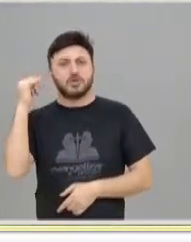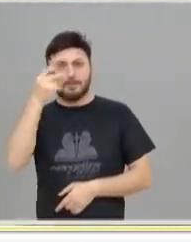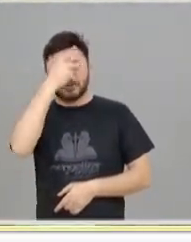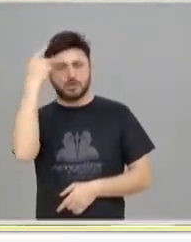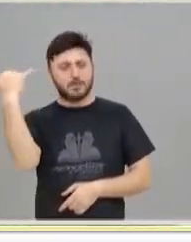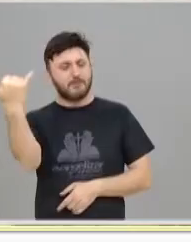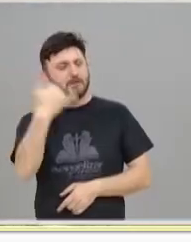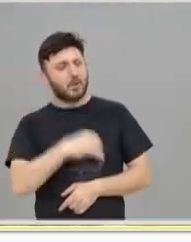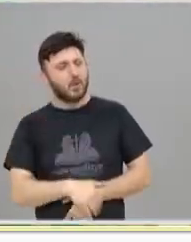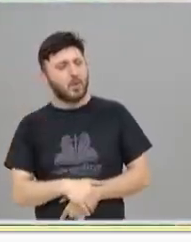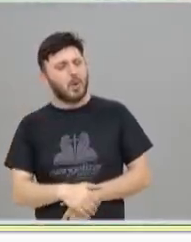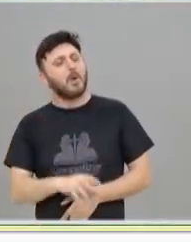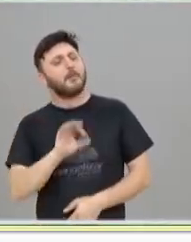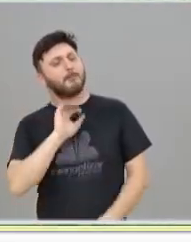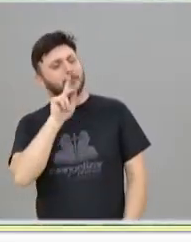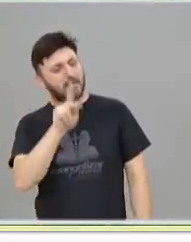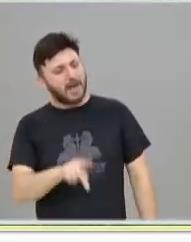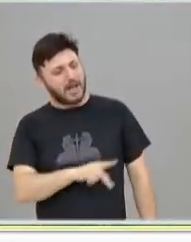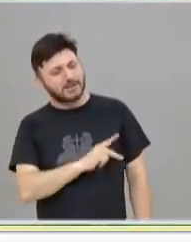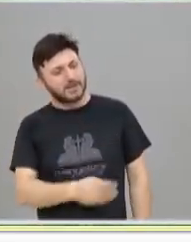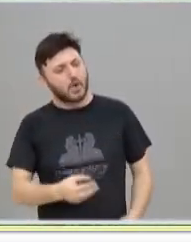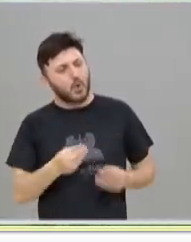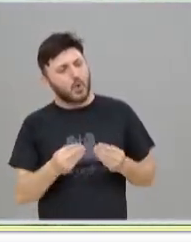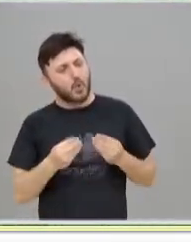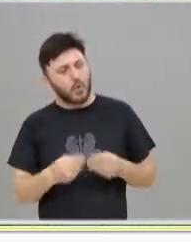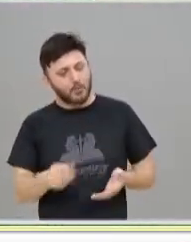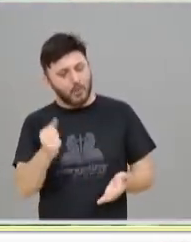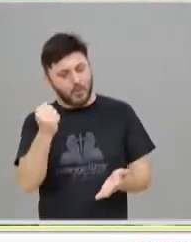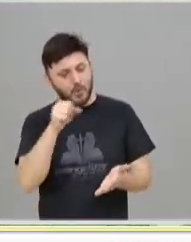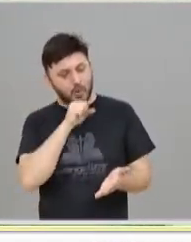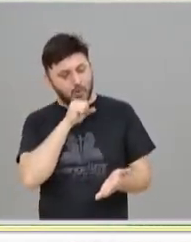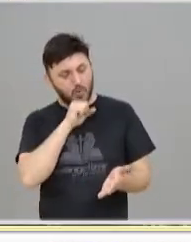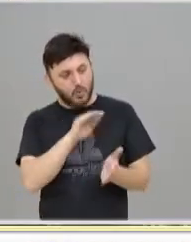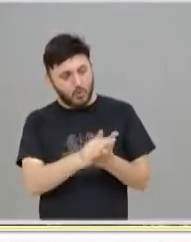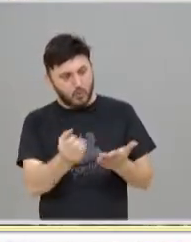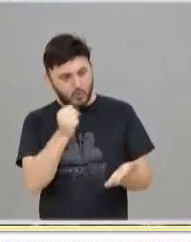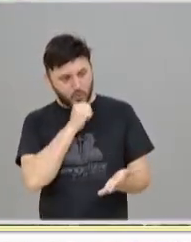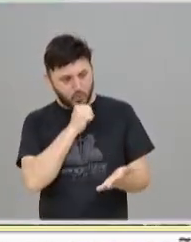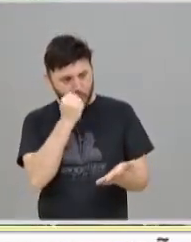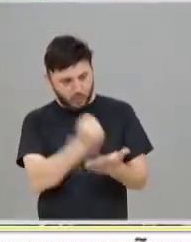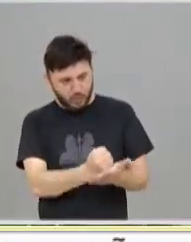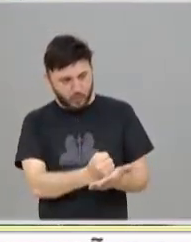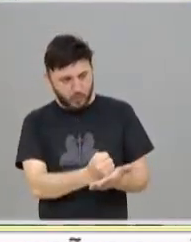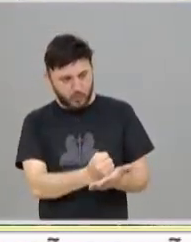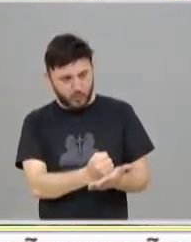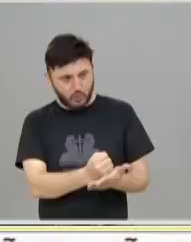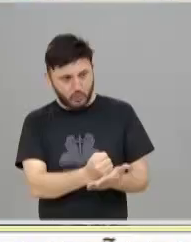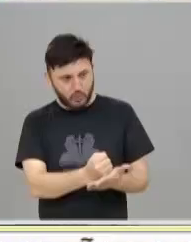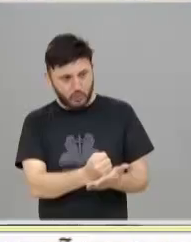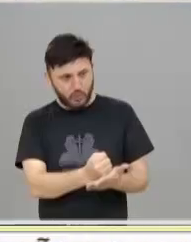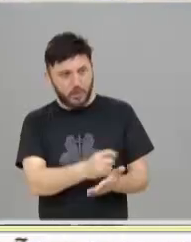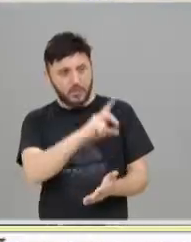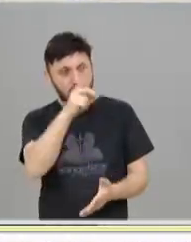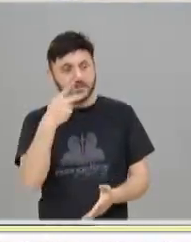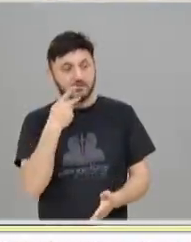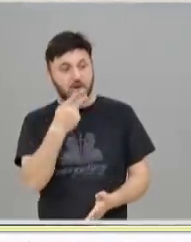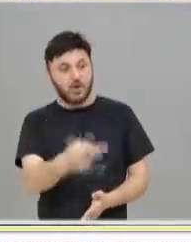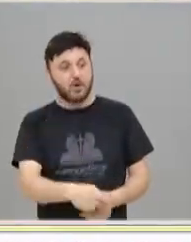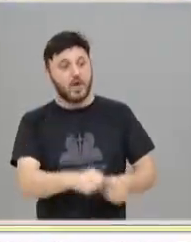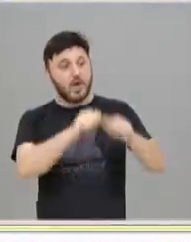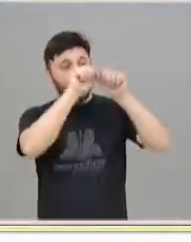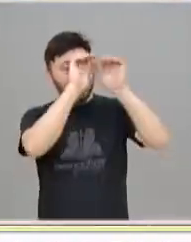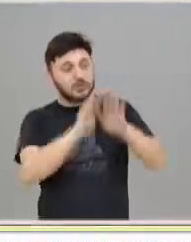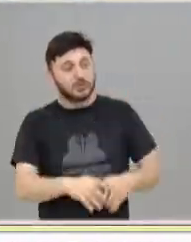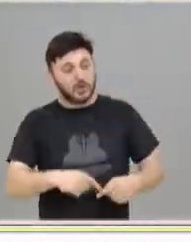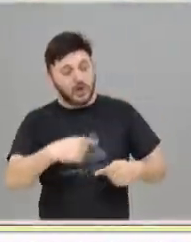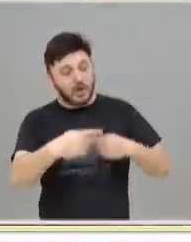Antigo Testamento, um Deus, eu abençoo até a terceira geração, mas castigo